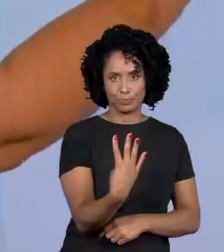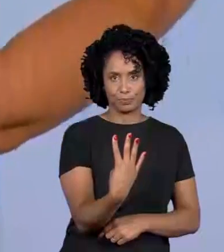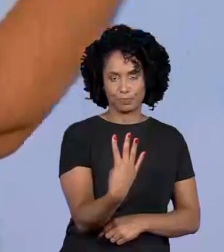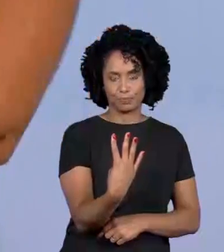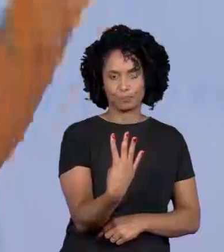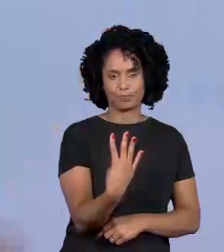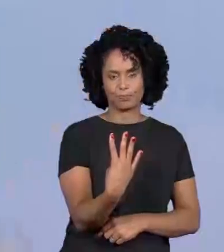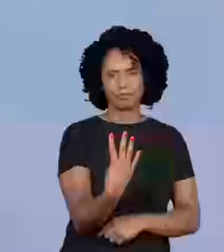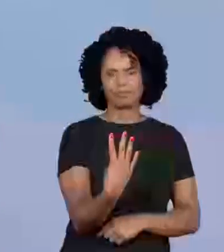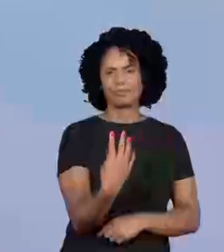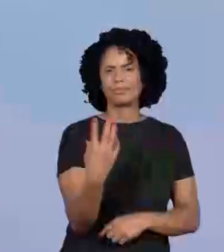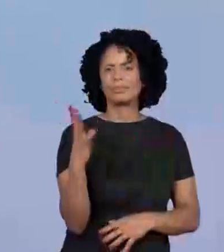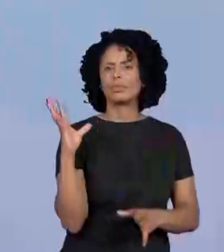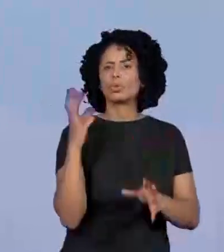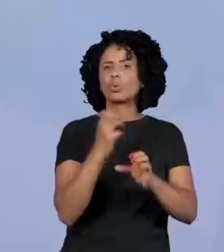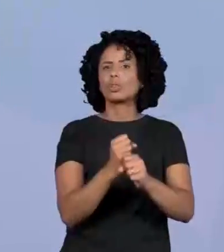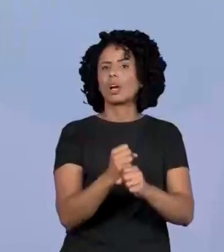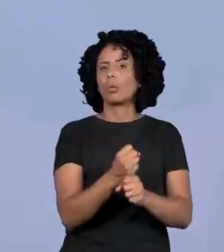aí, quanto vai dar?